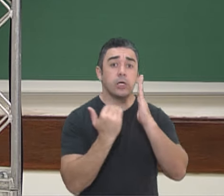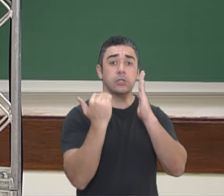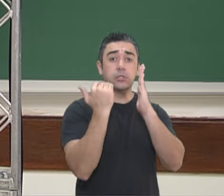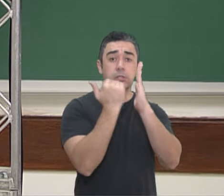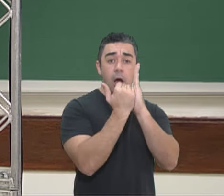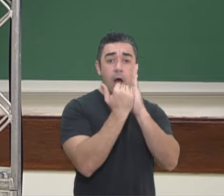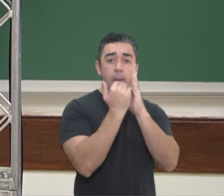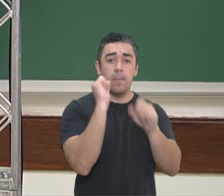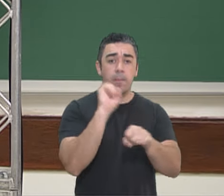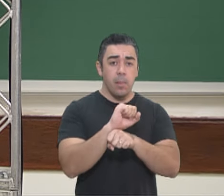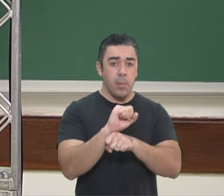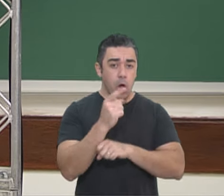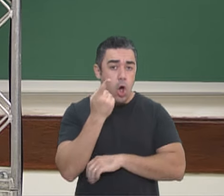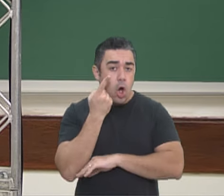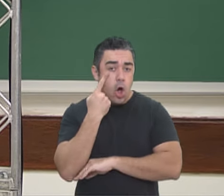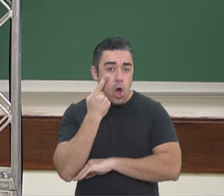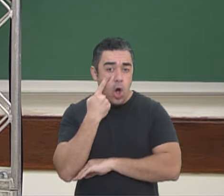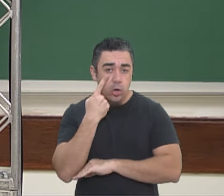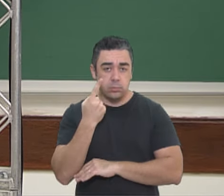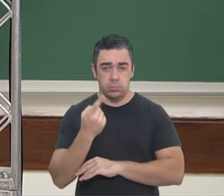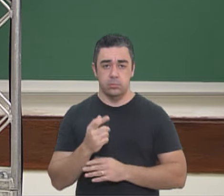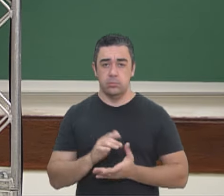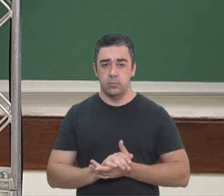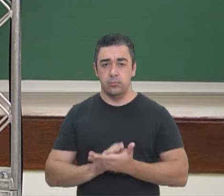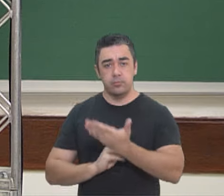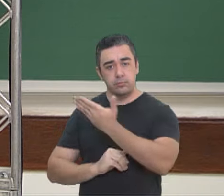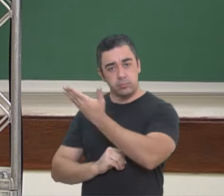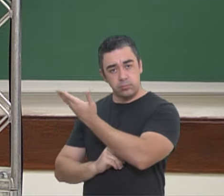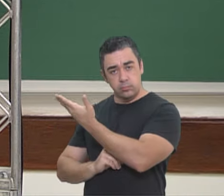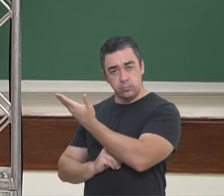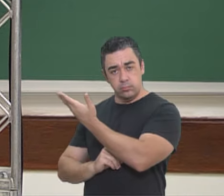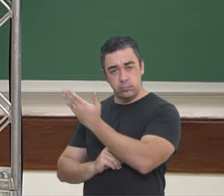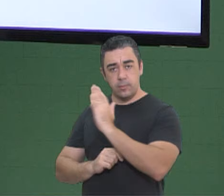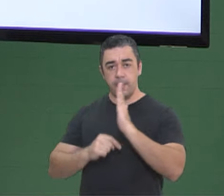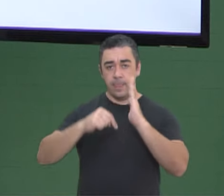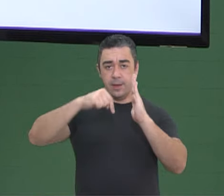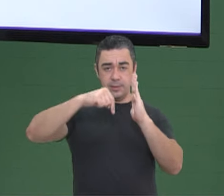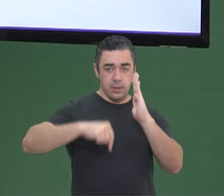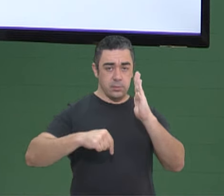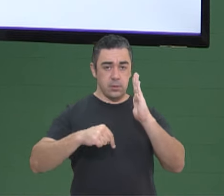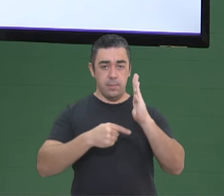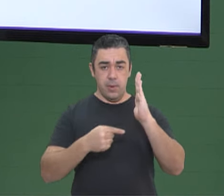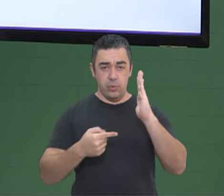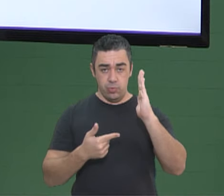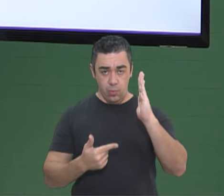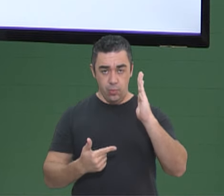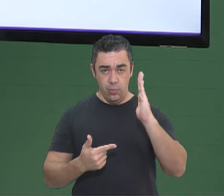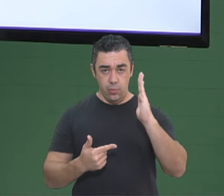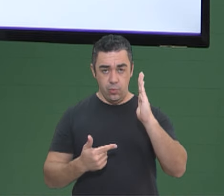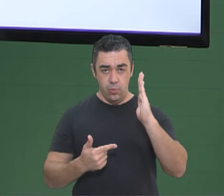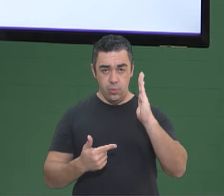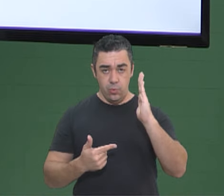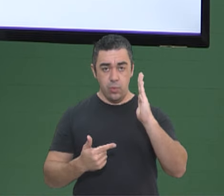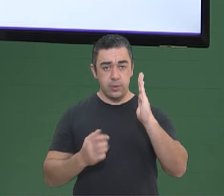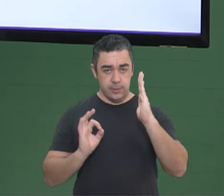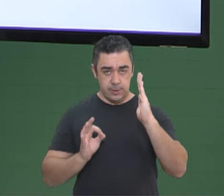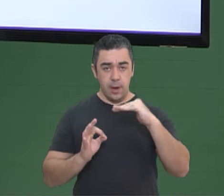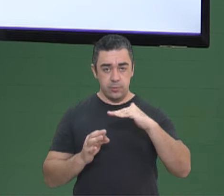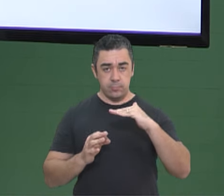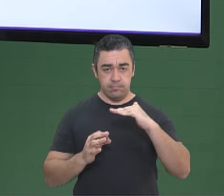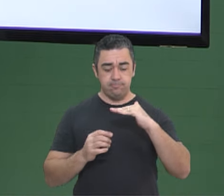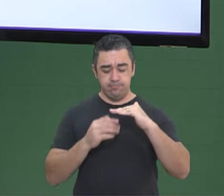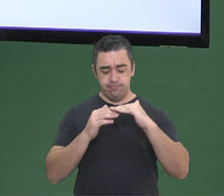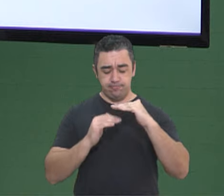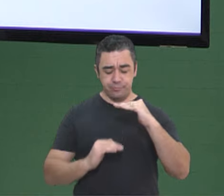entender, hein, prof? Então, quer dizer que os sinais vão influenciar quando a gente vai estar falando de adição, né? Adição de